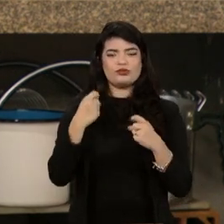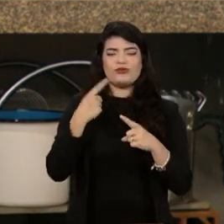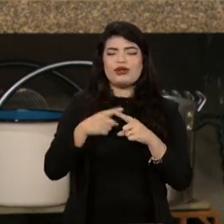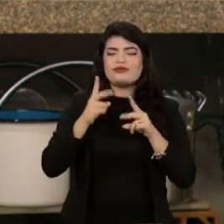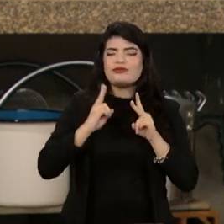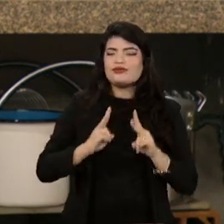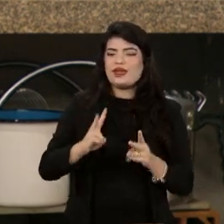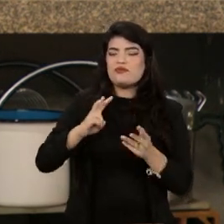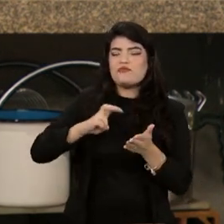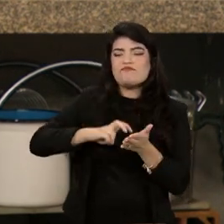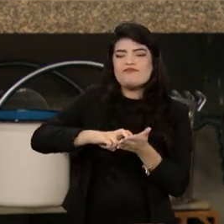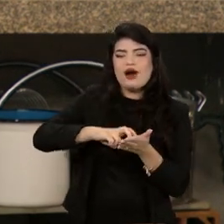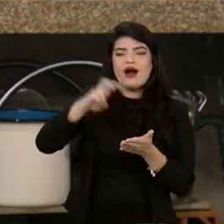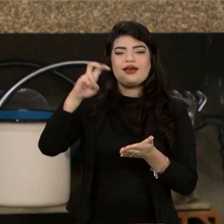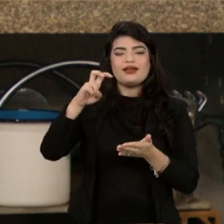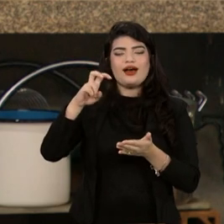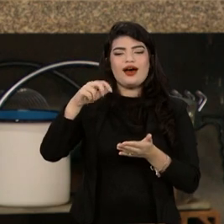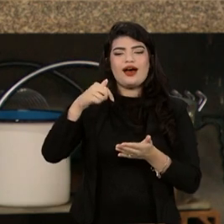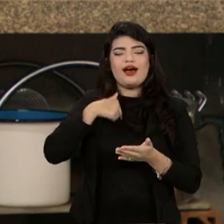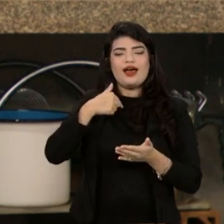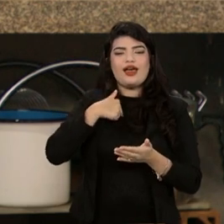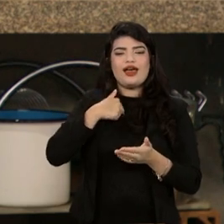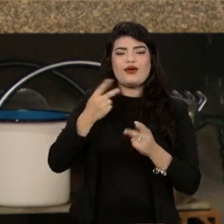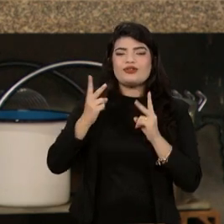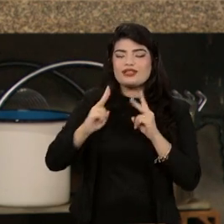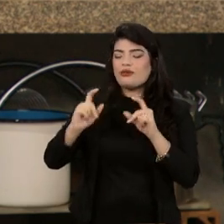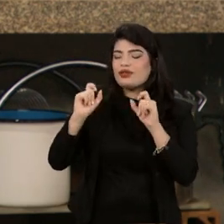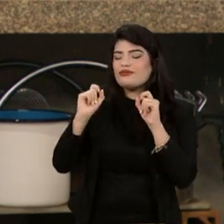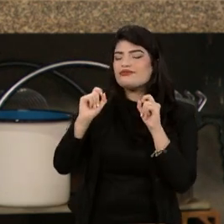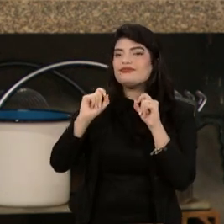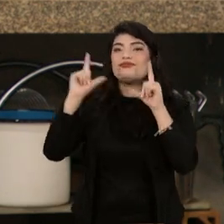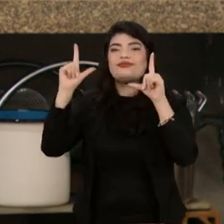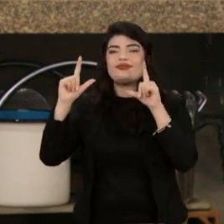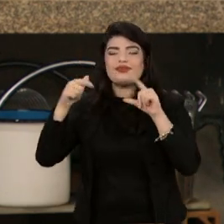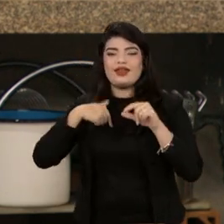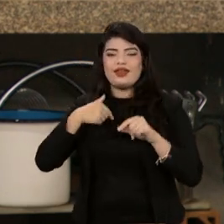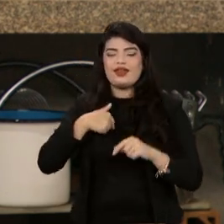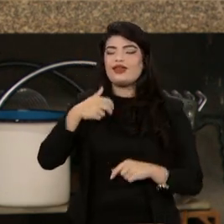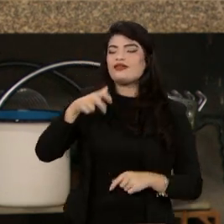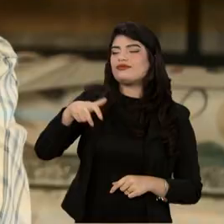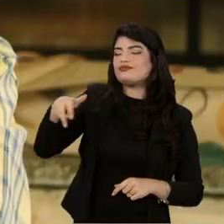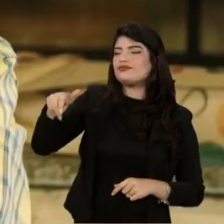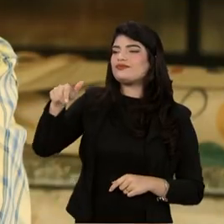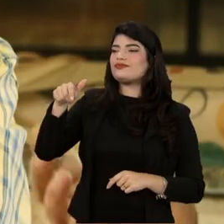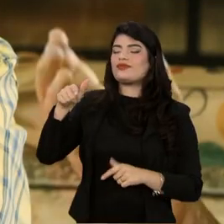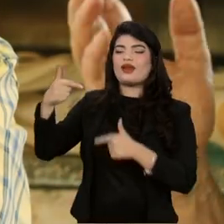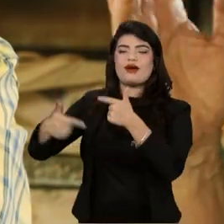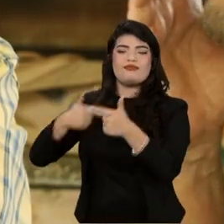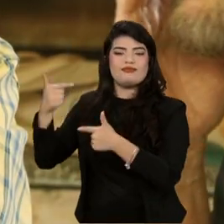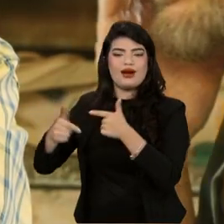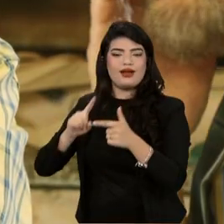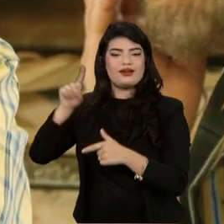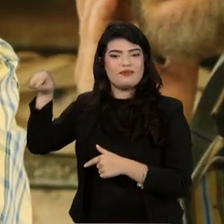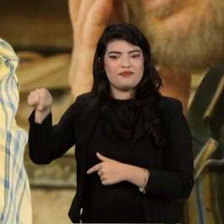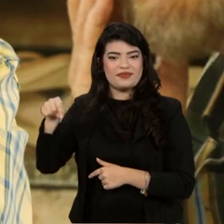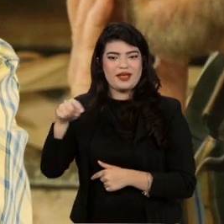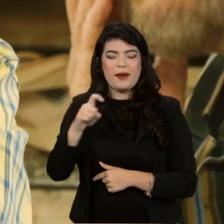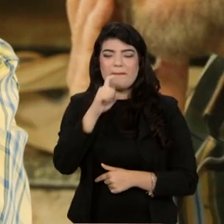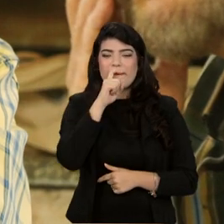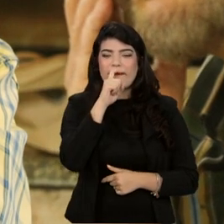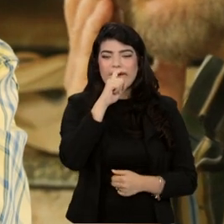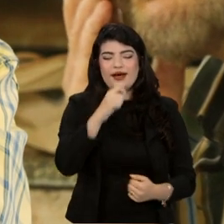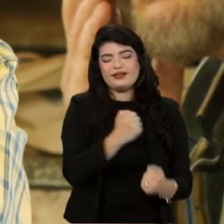manhãs, eu quentinho no agasalho, ao sair para o trabalho, o gigante me